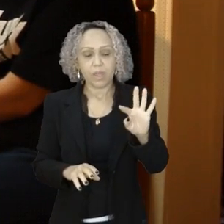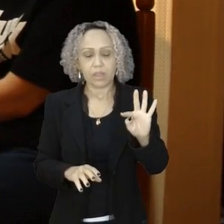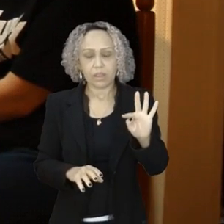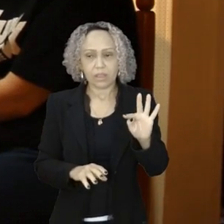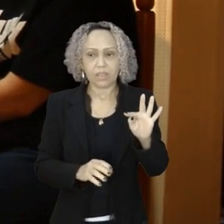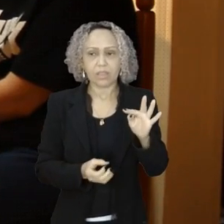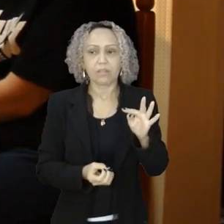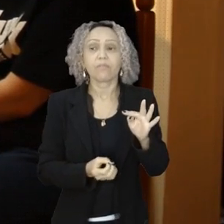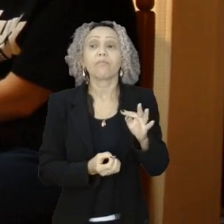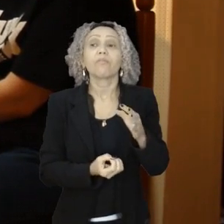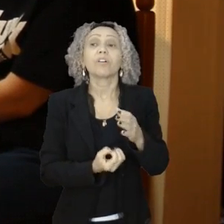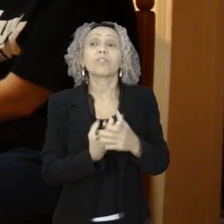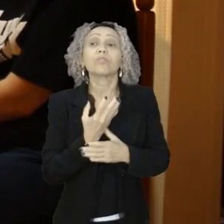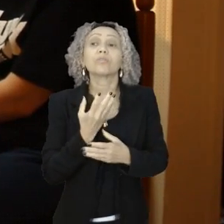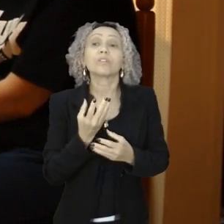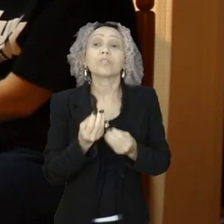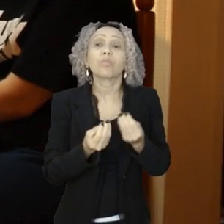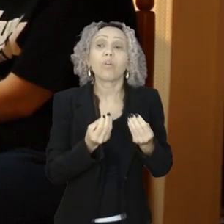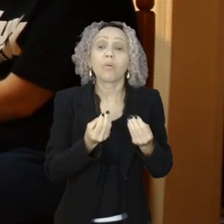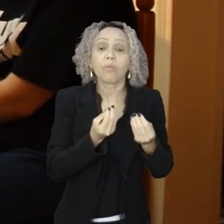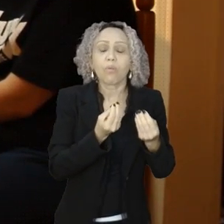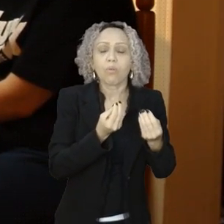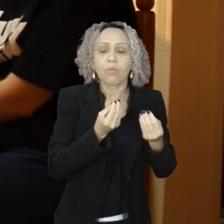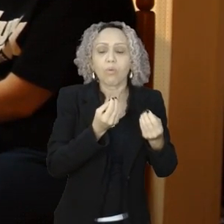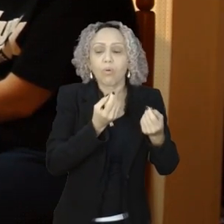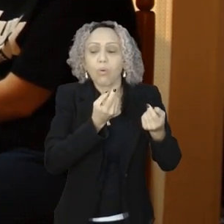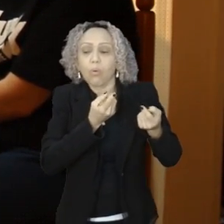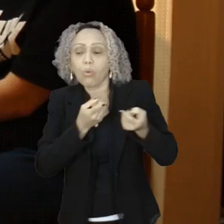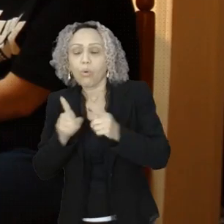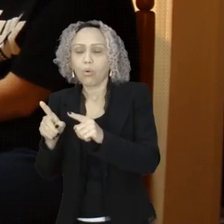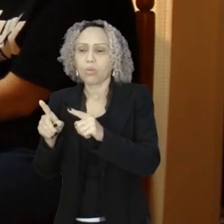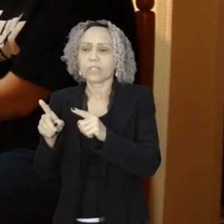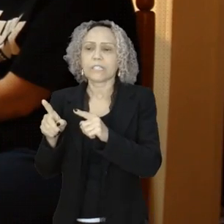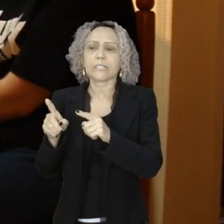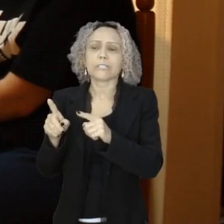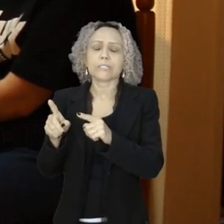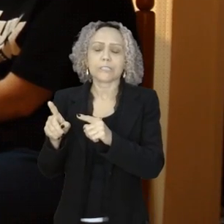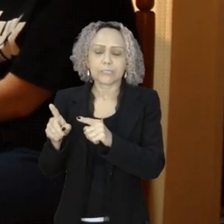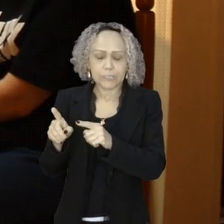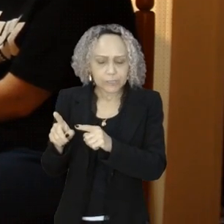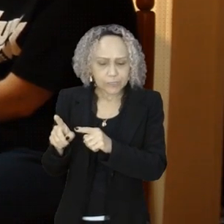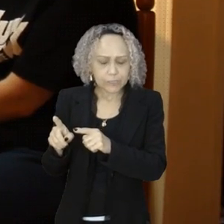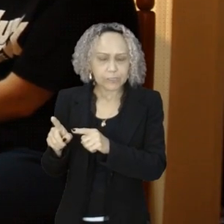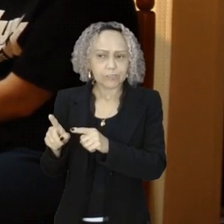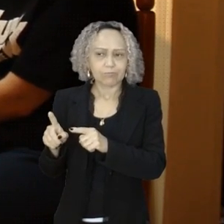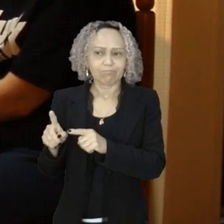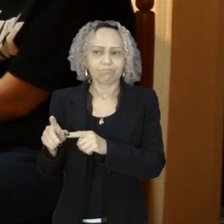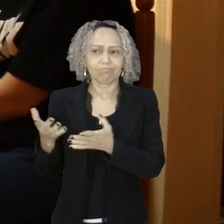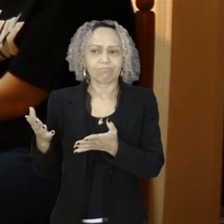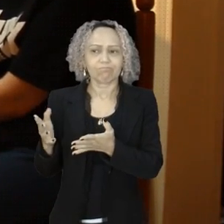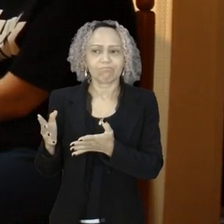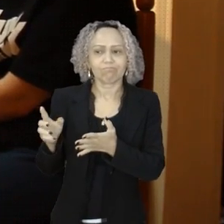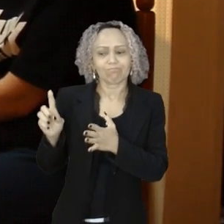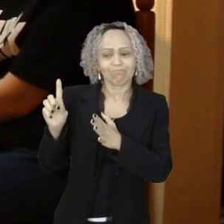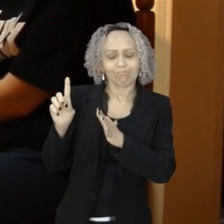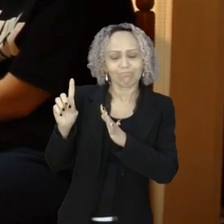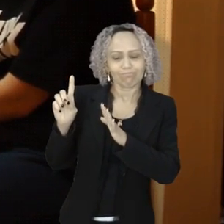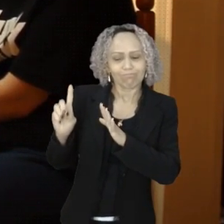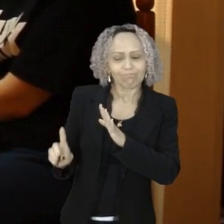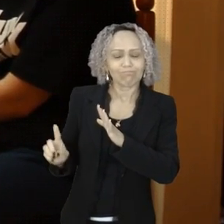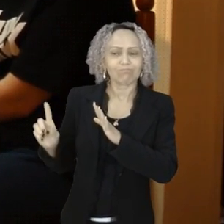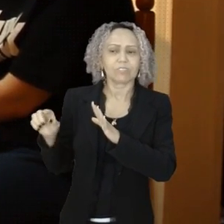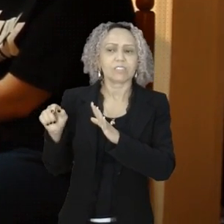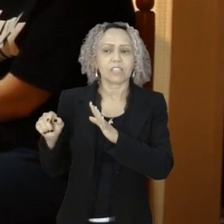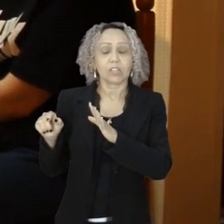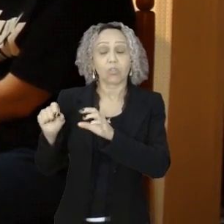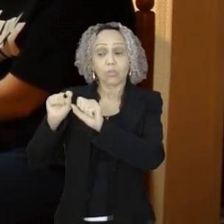contra o sistema, né? E, no entanto, sabendo, né, criar situações que o próprio